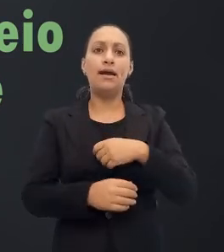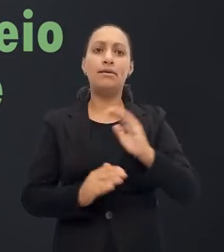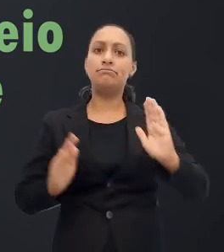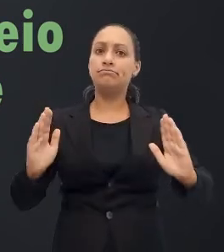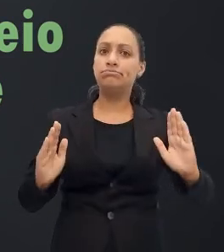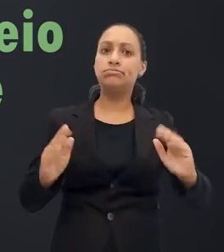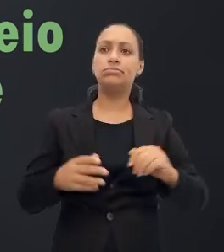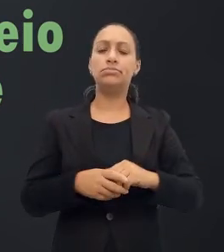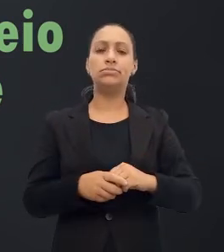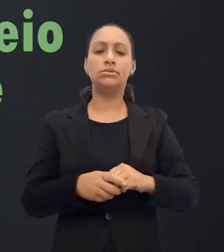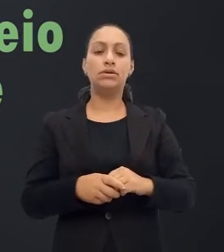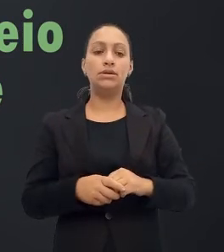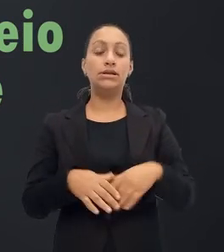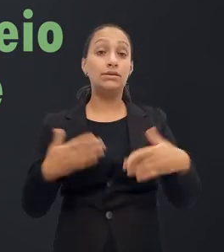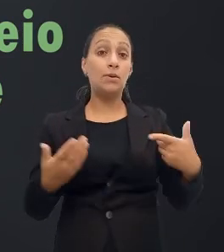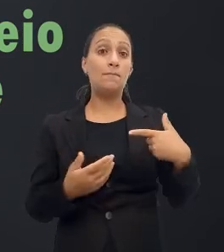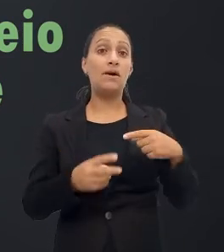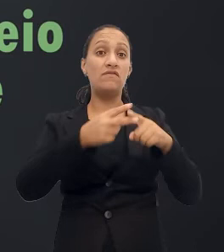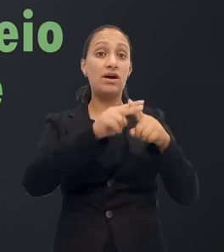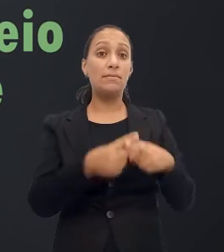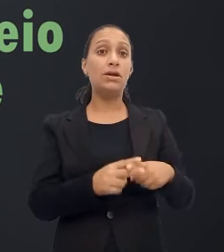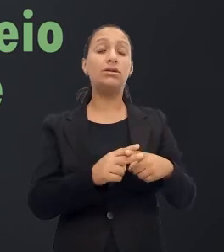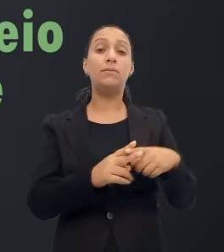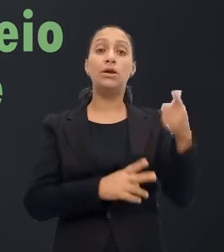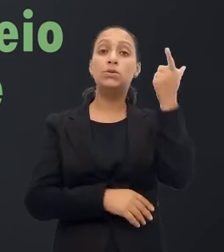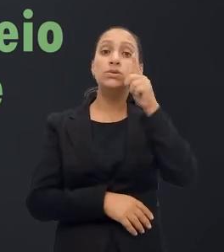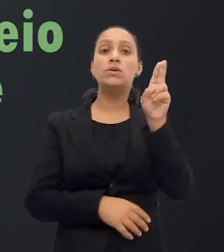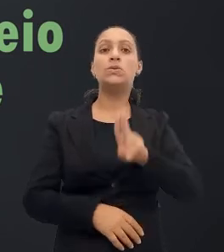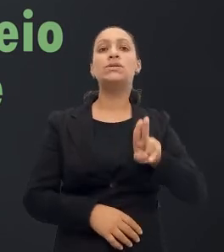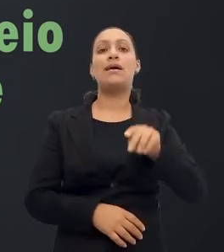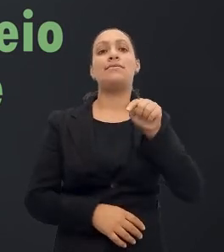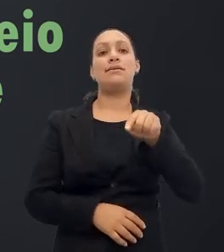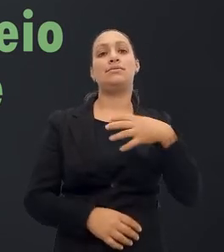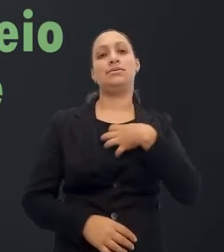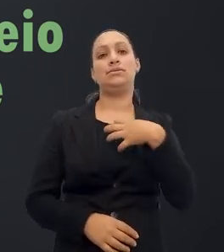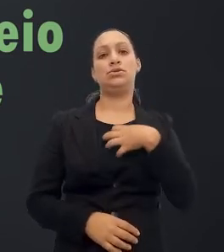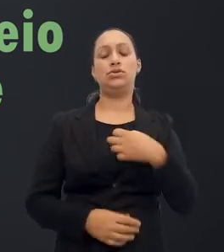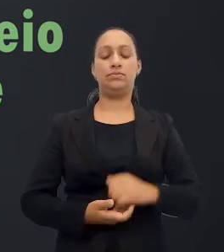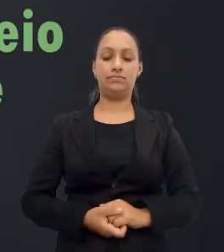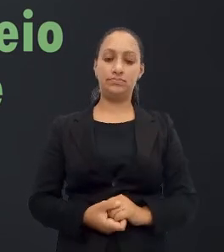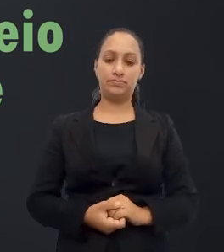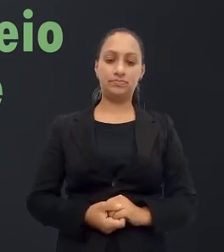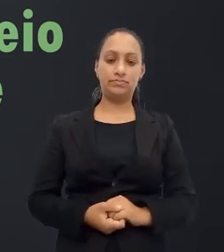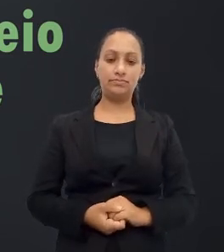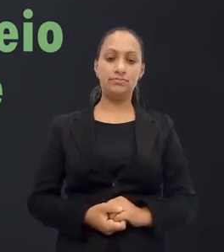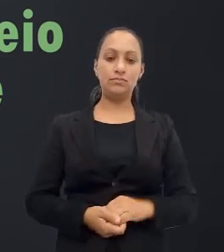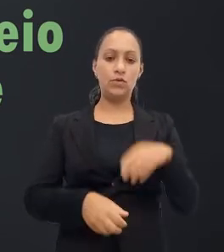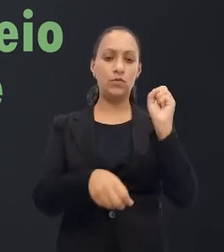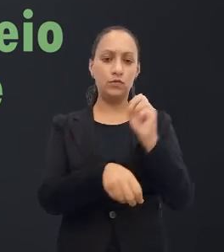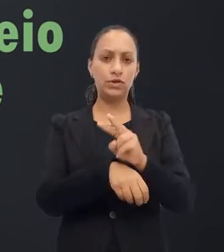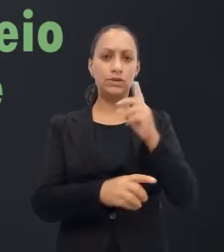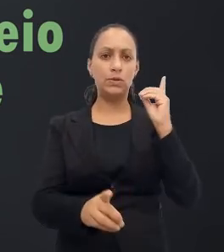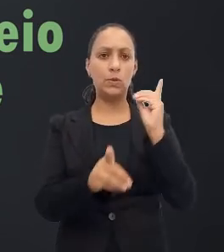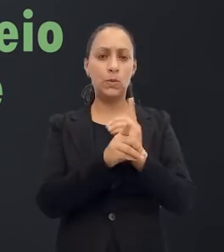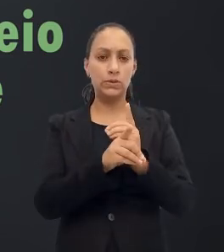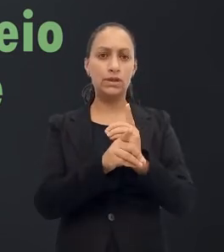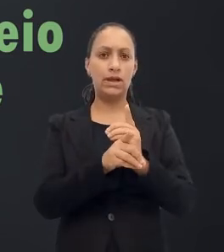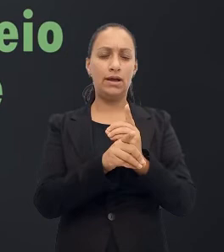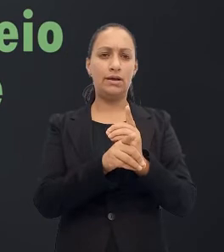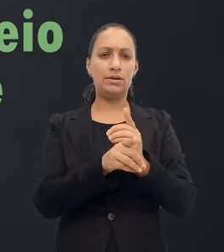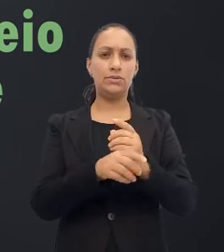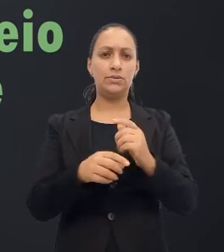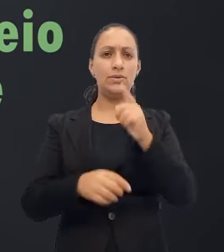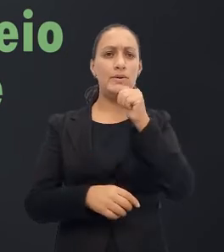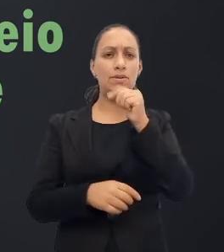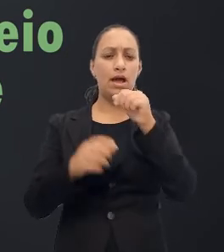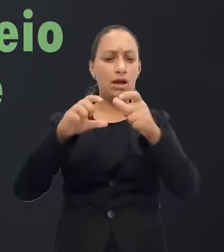uma ferramenta possível de conseguir utilizar nesse sentido. Esse vírus encontrado nos esgotos, ele